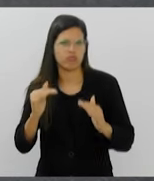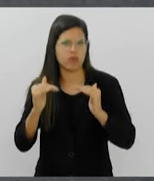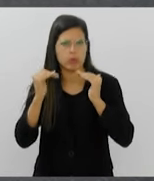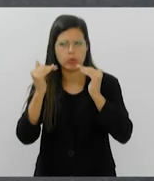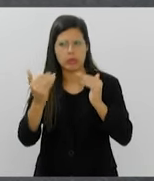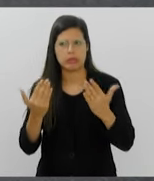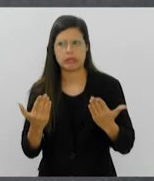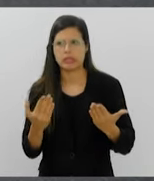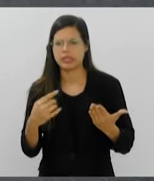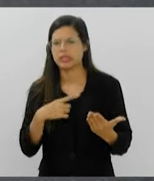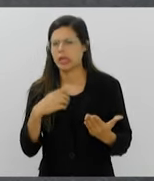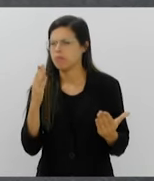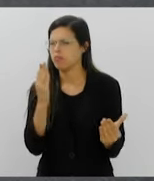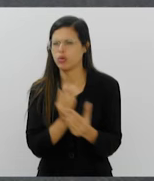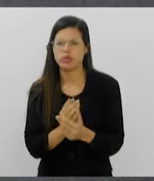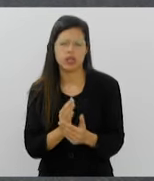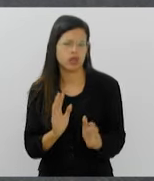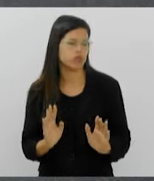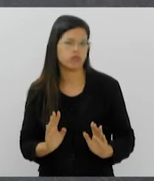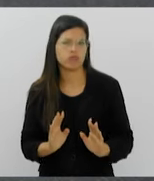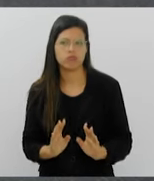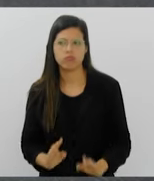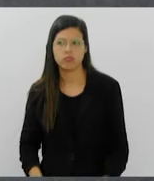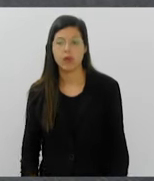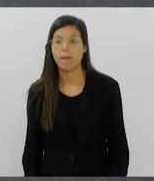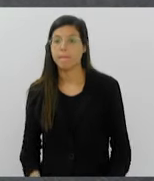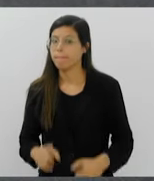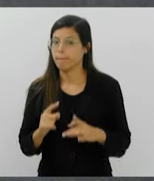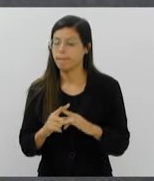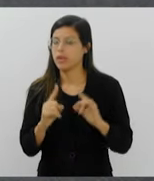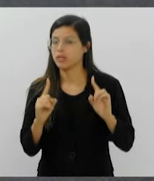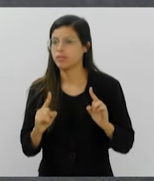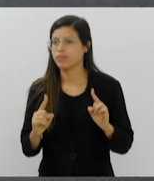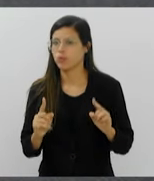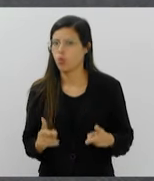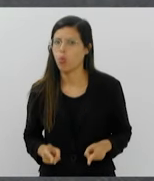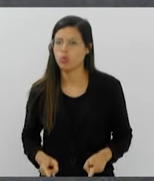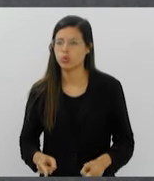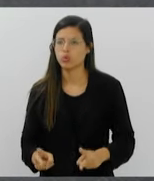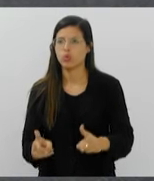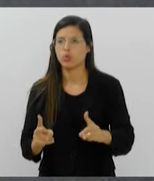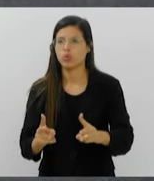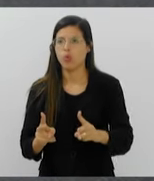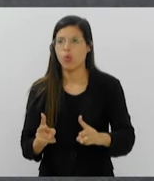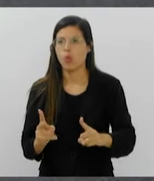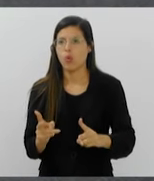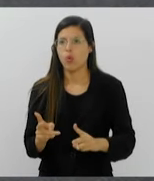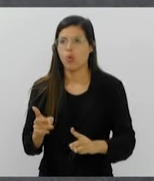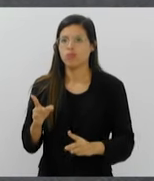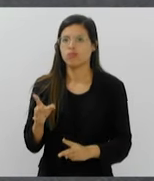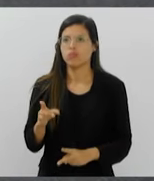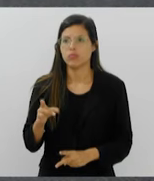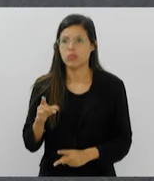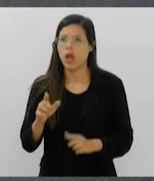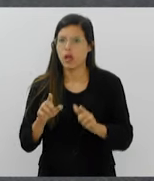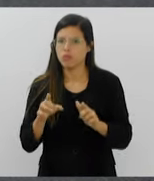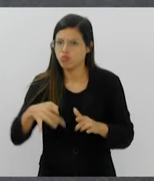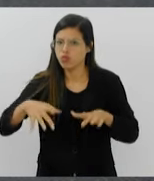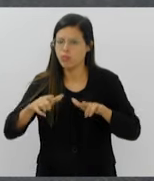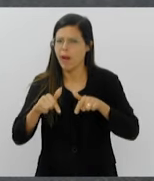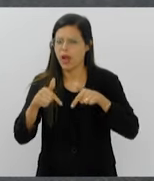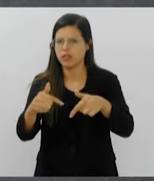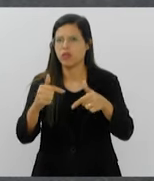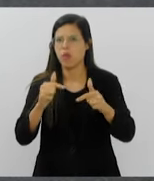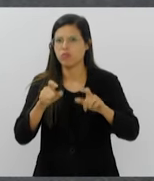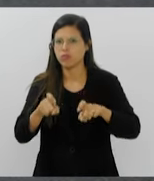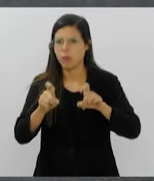de responde a processos de tudo que é tipo. Mas custe o que custar, nem que sejam os últimos atos dos nossos mandatos, a gente vai acabar de uma vez por